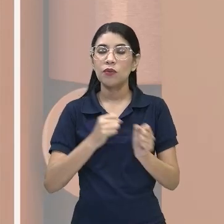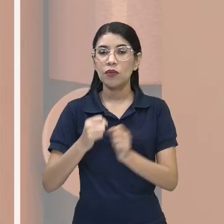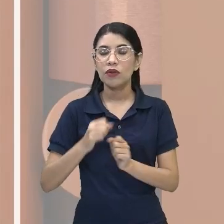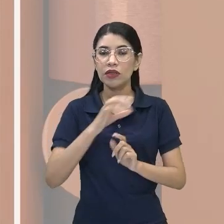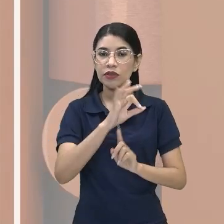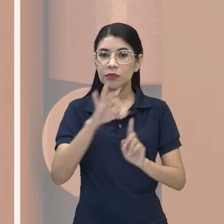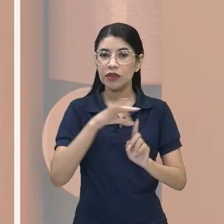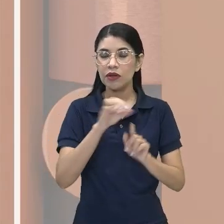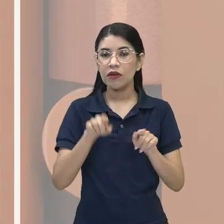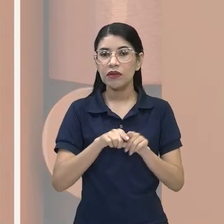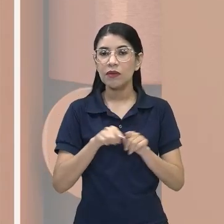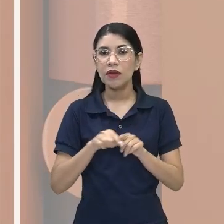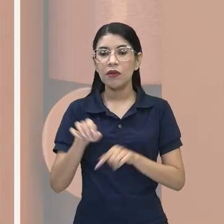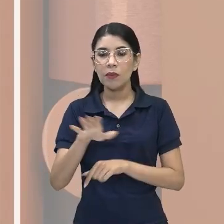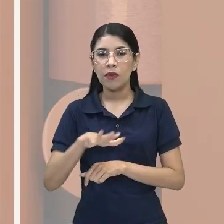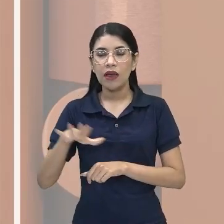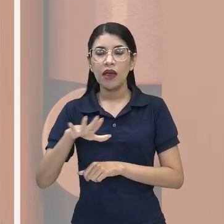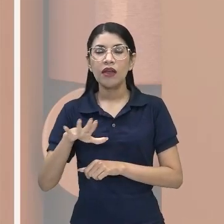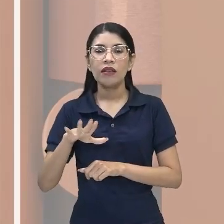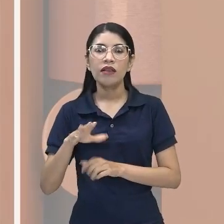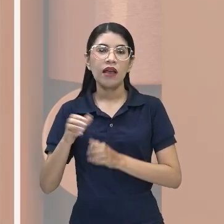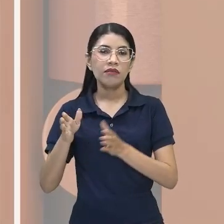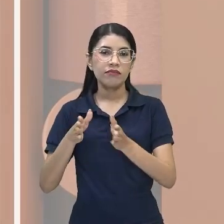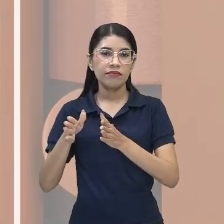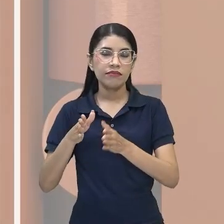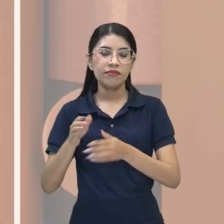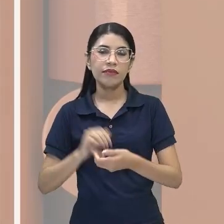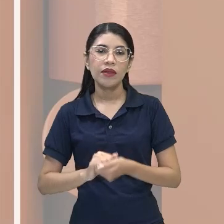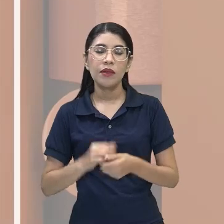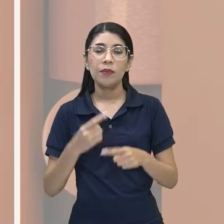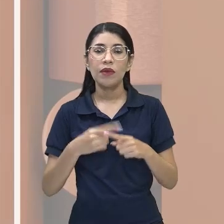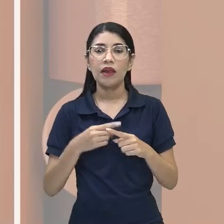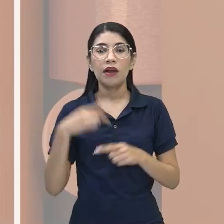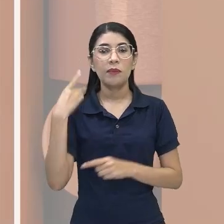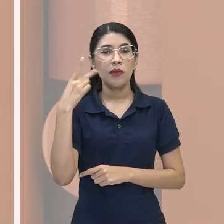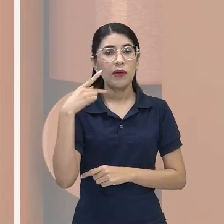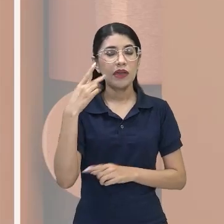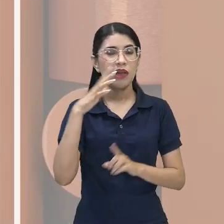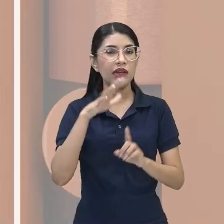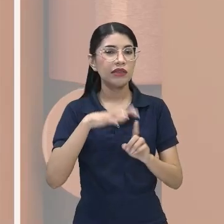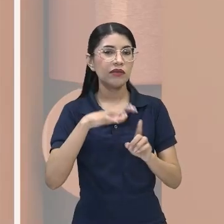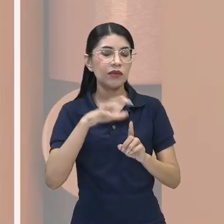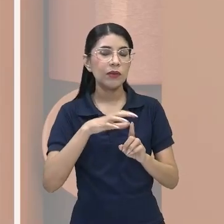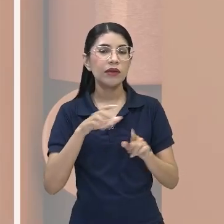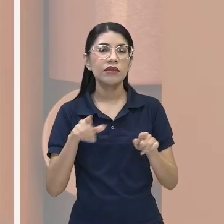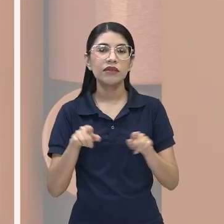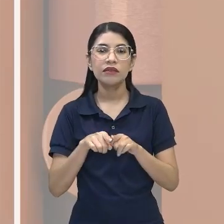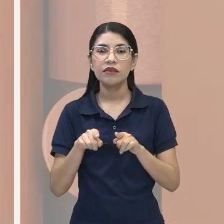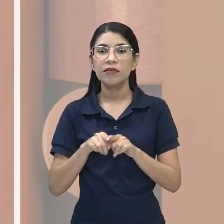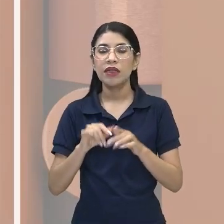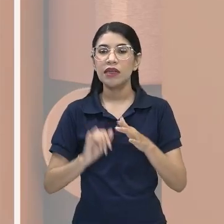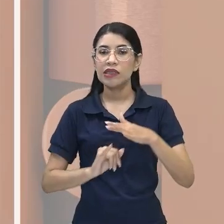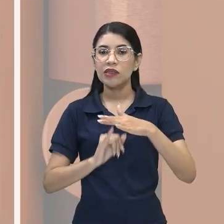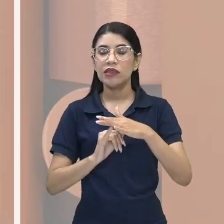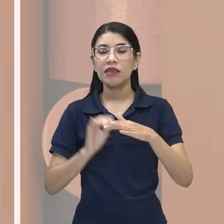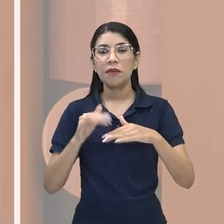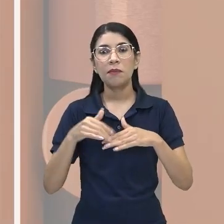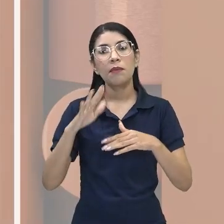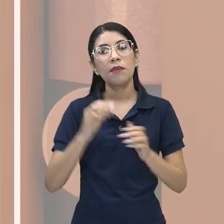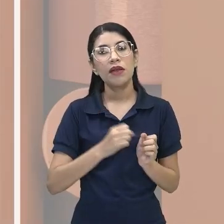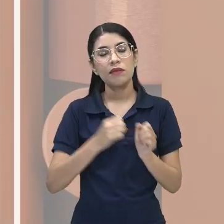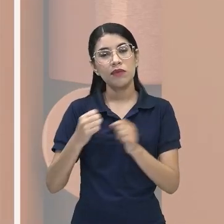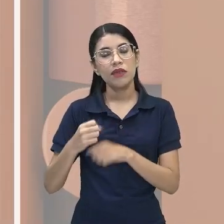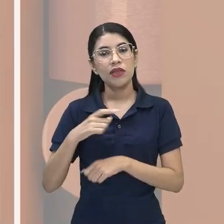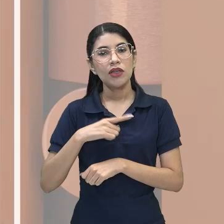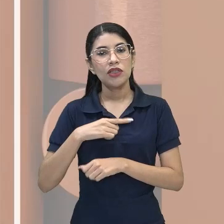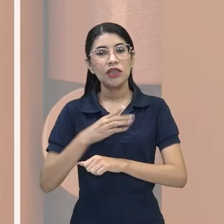poder temporal, um poder secular. Ela era política, ela era influente. A instituição mais poderosa da Idade